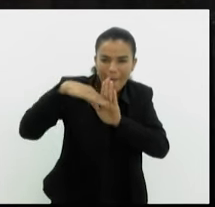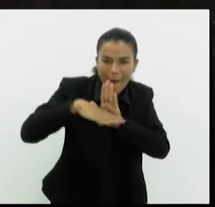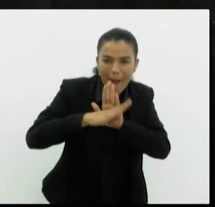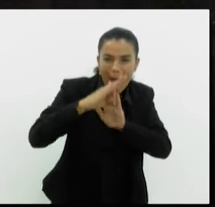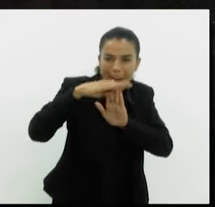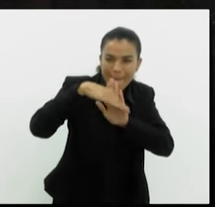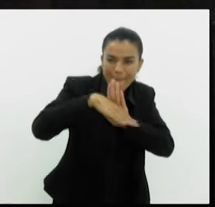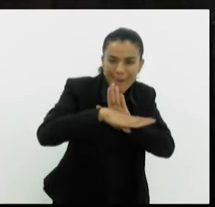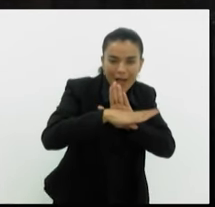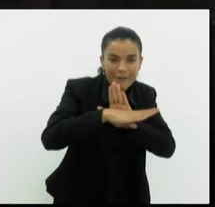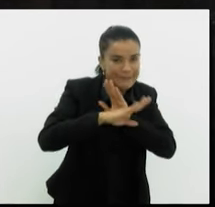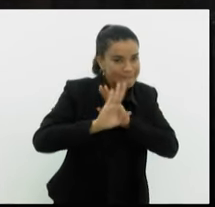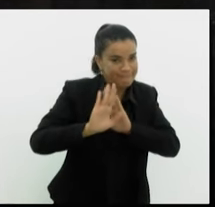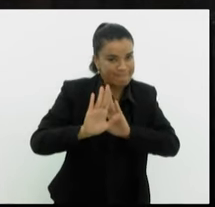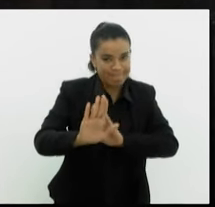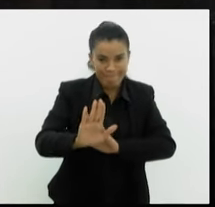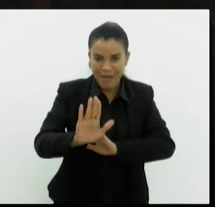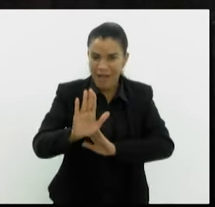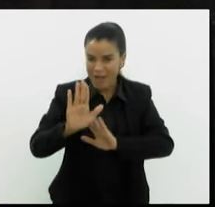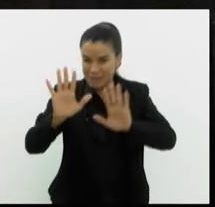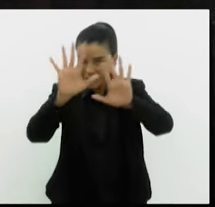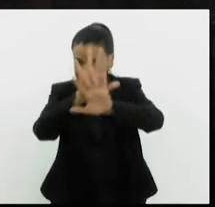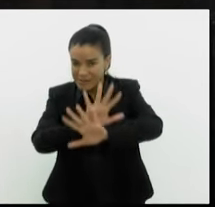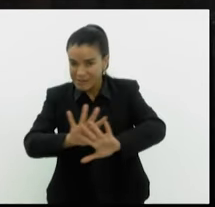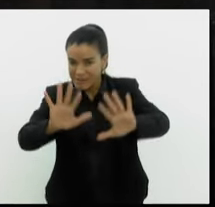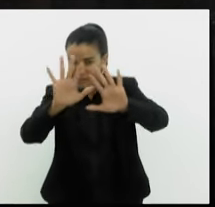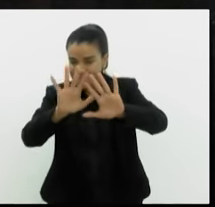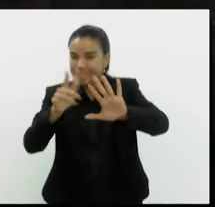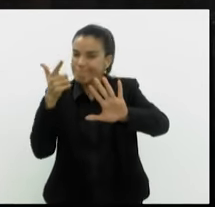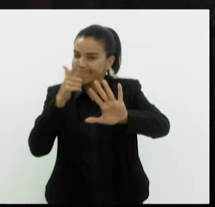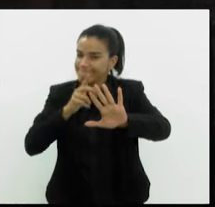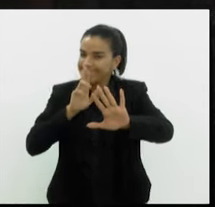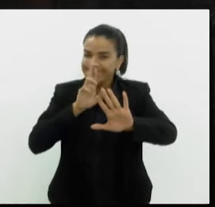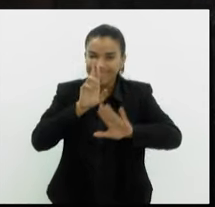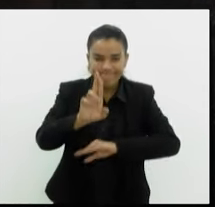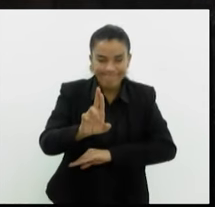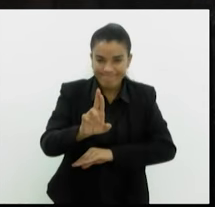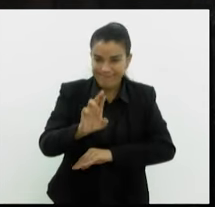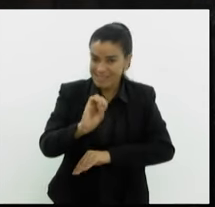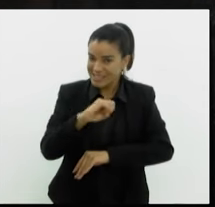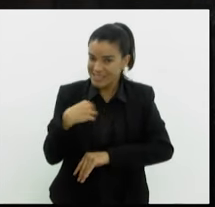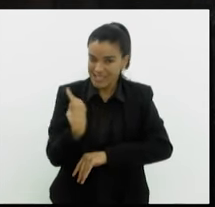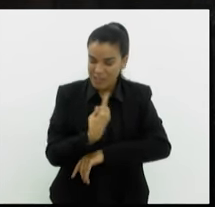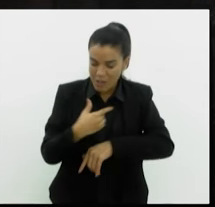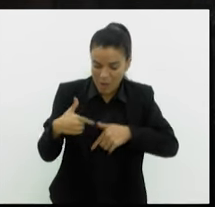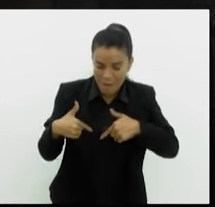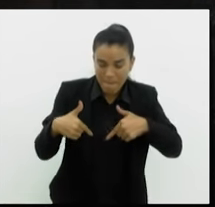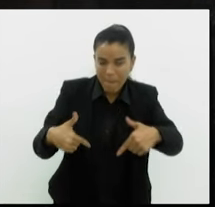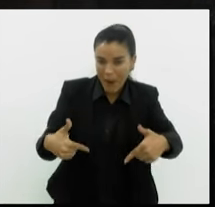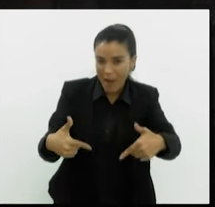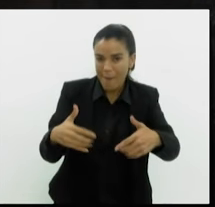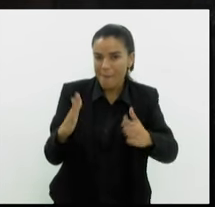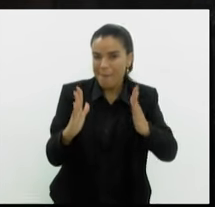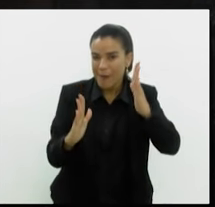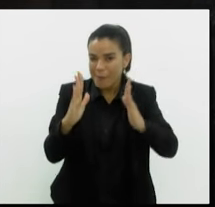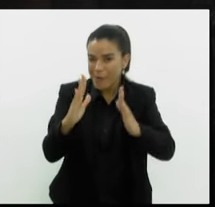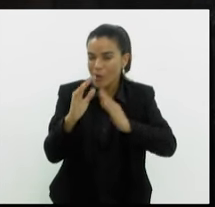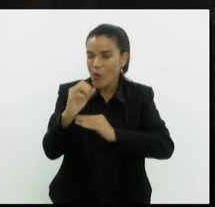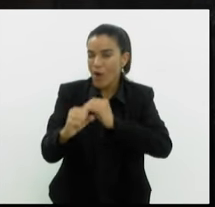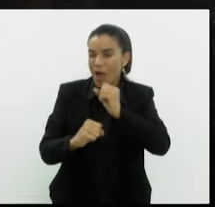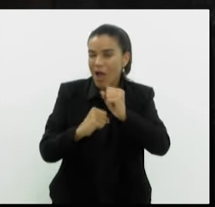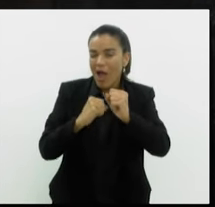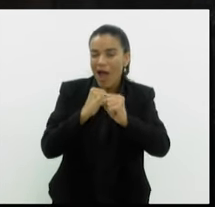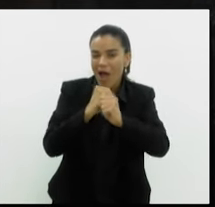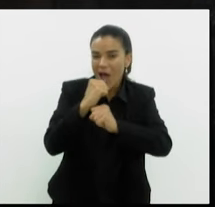Mas, empiricamente, eu afirmo que, se nada for feito, no meado de 26,